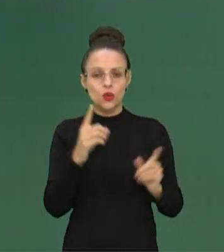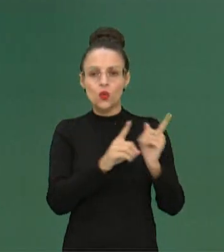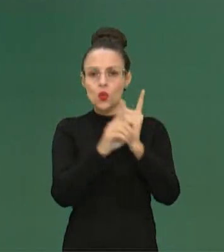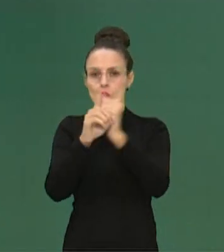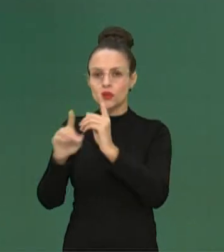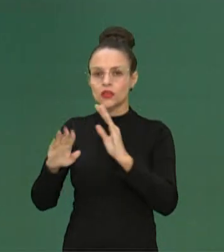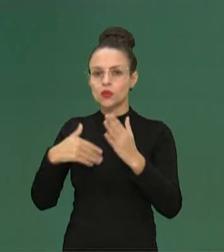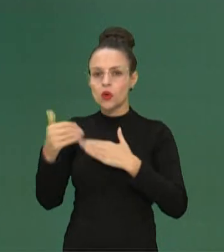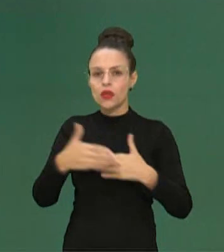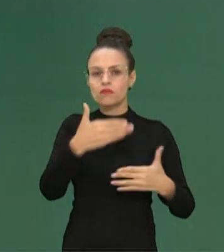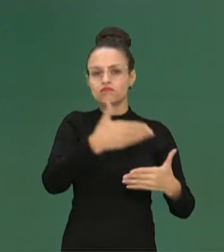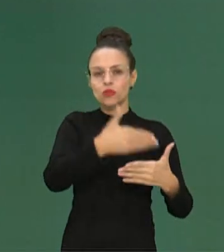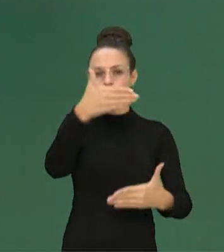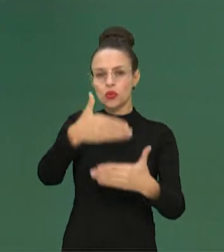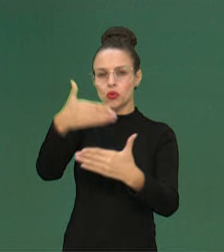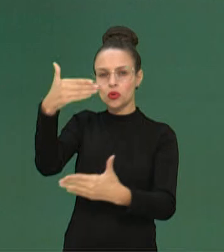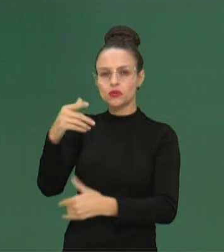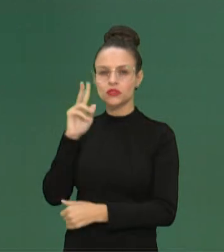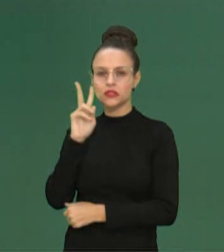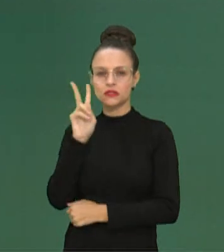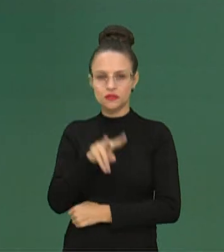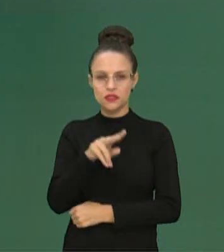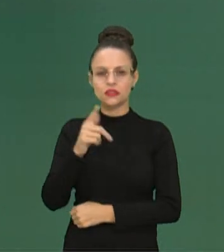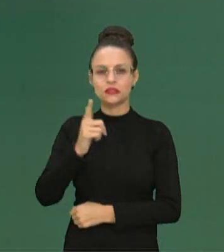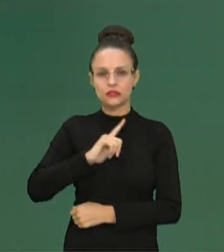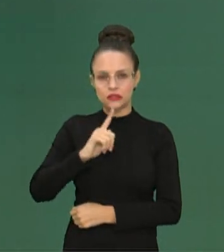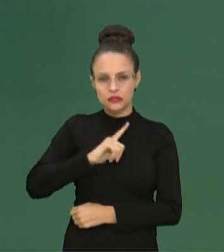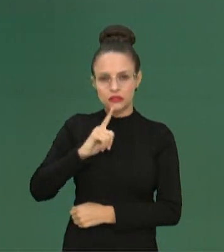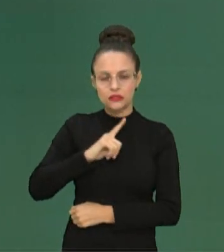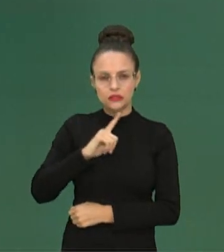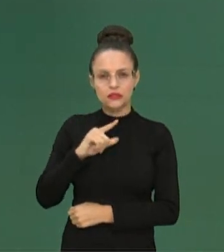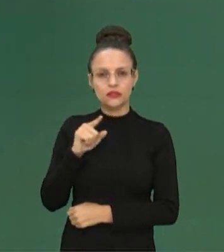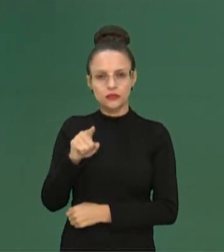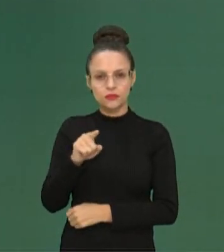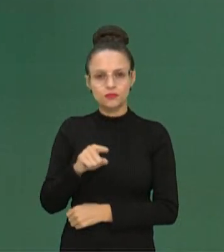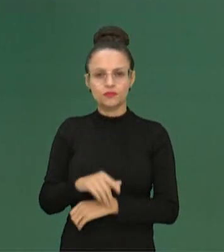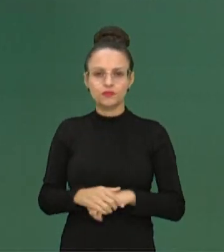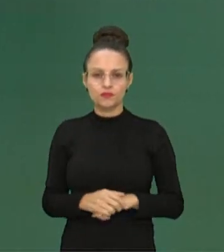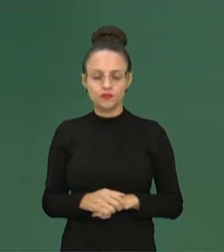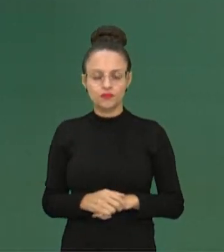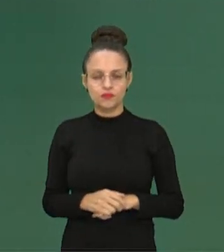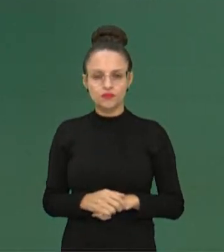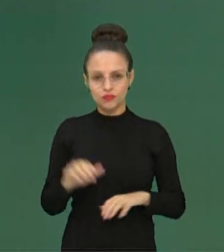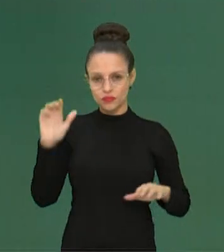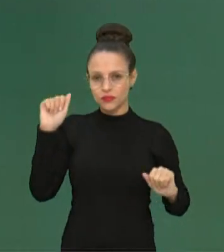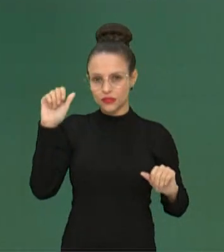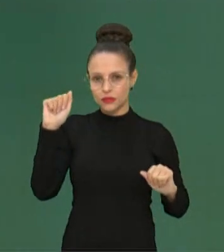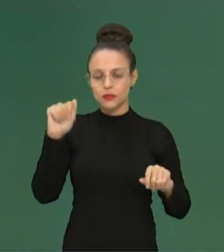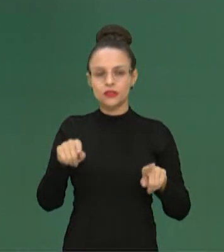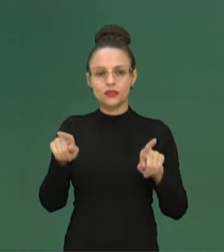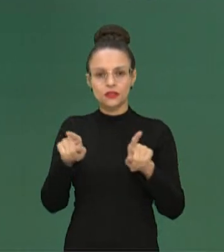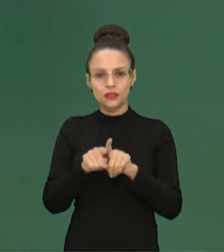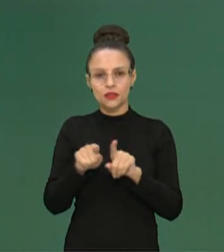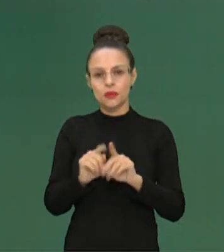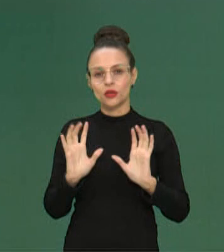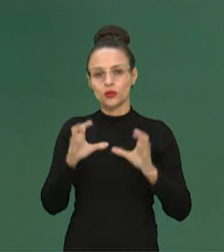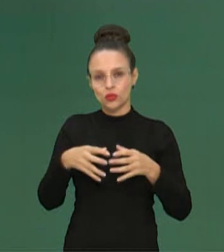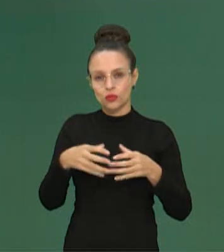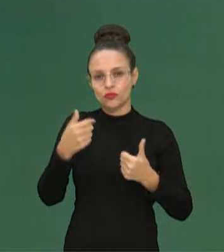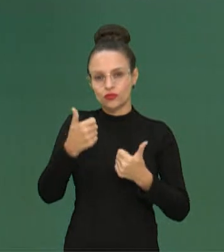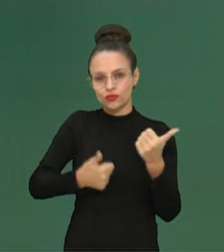muro passeando pelo centro de Barcelona. E, claro, o time de